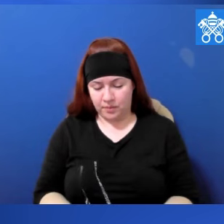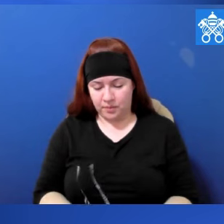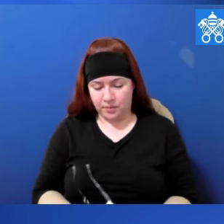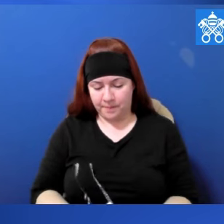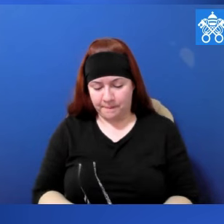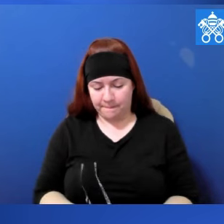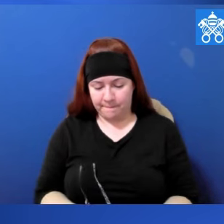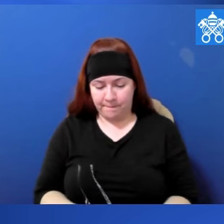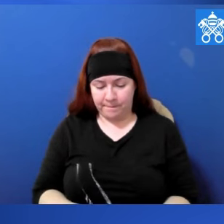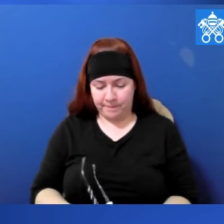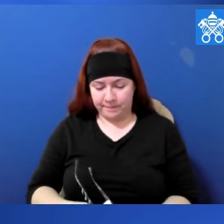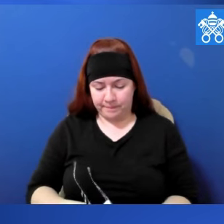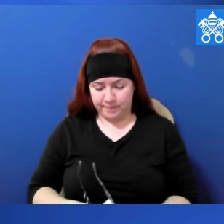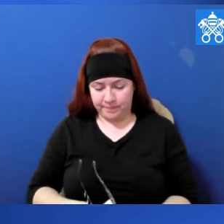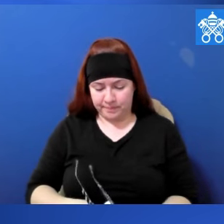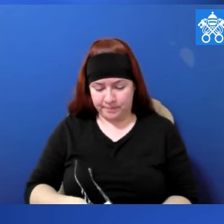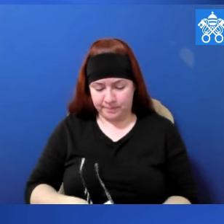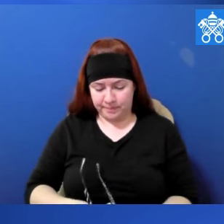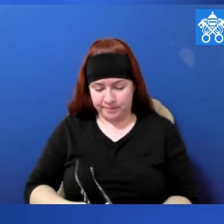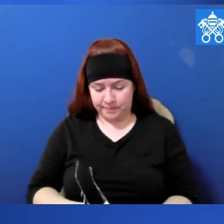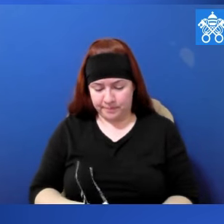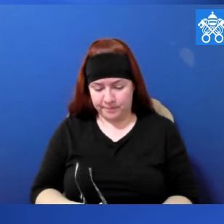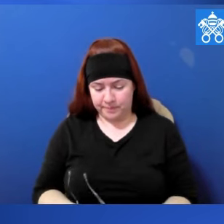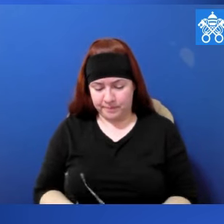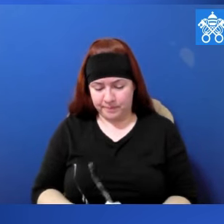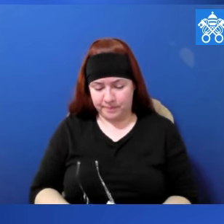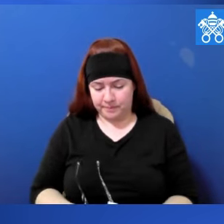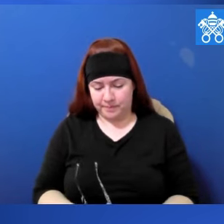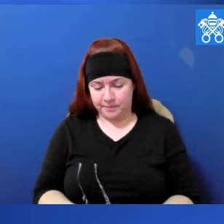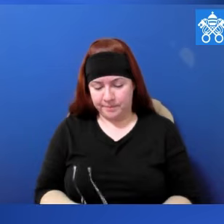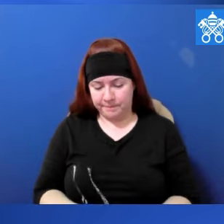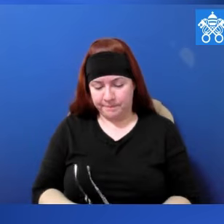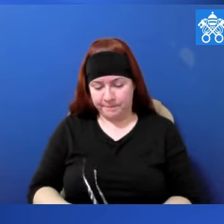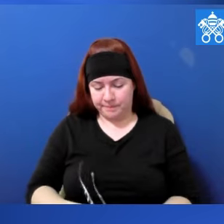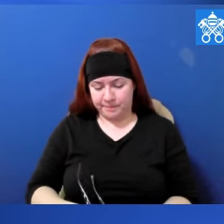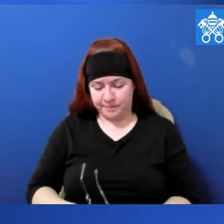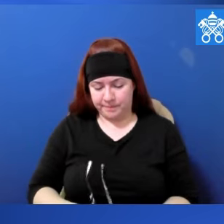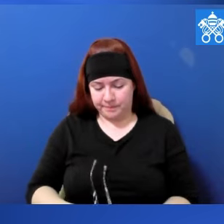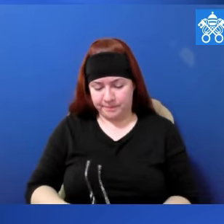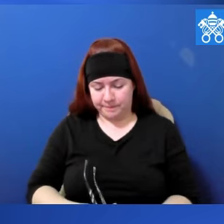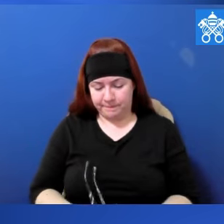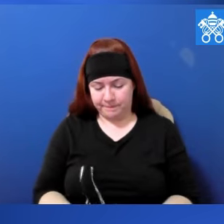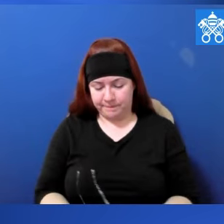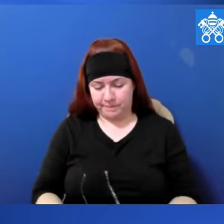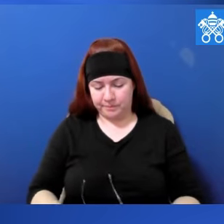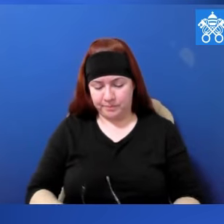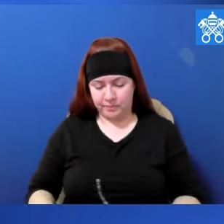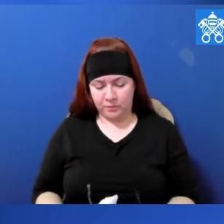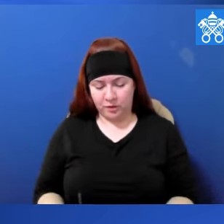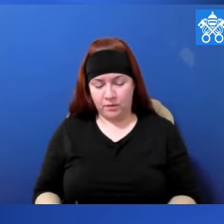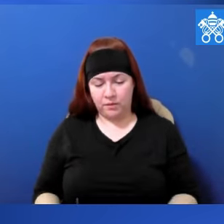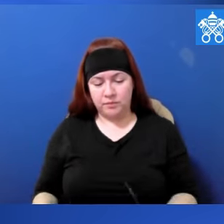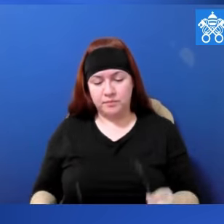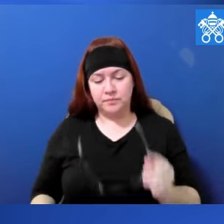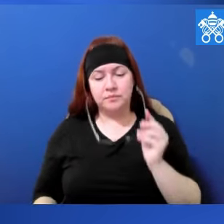Nesta catequese, voltamos o nosso pensamento para as pessoas que também,